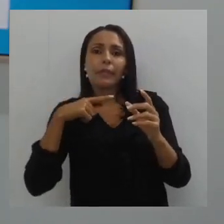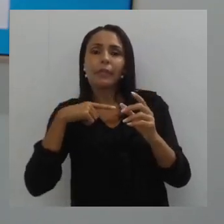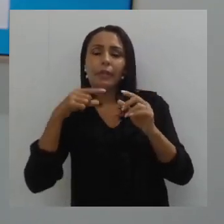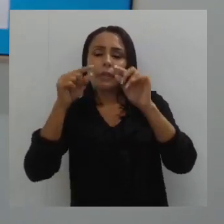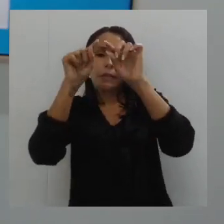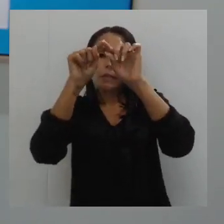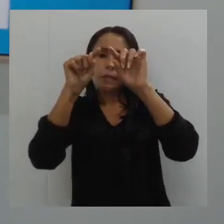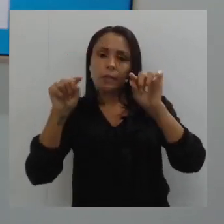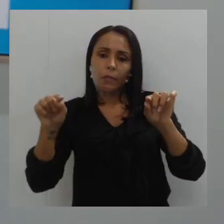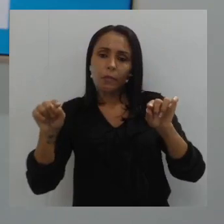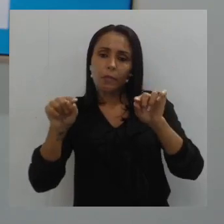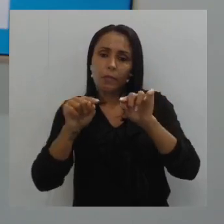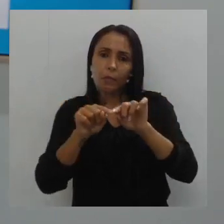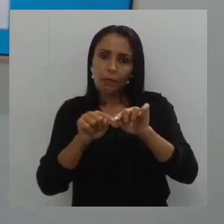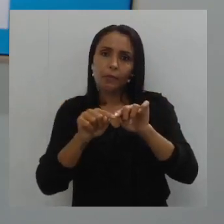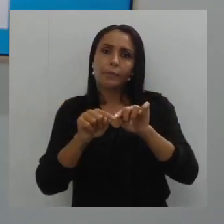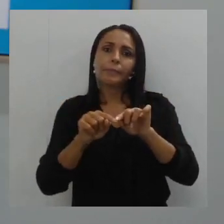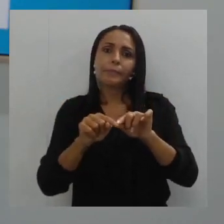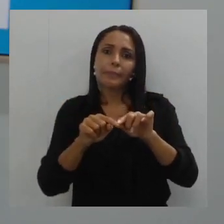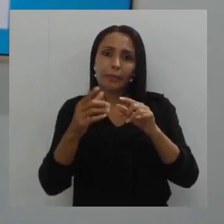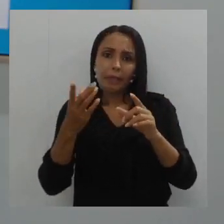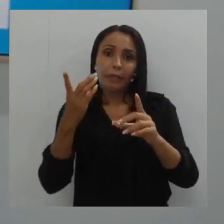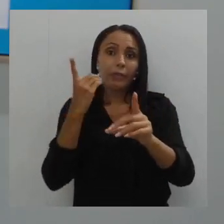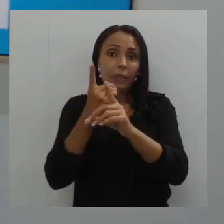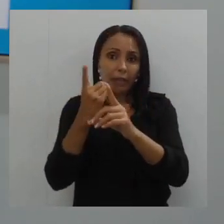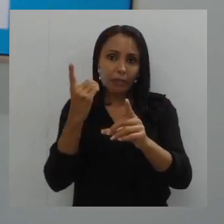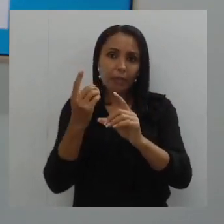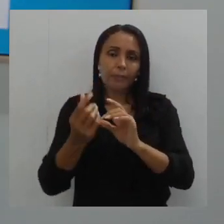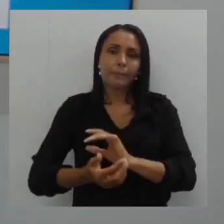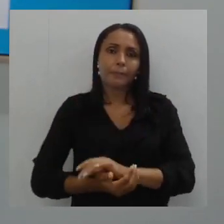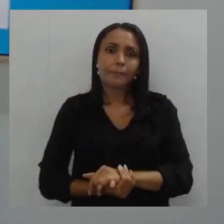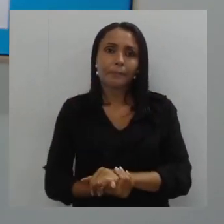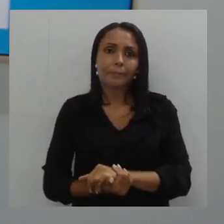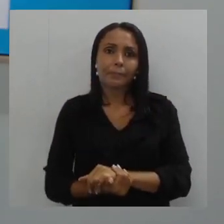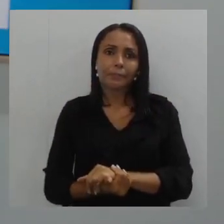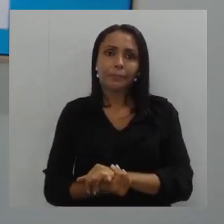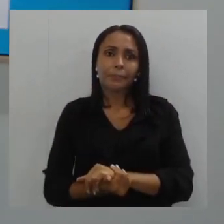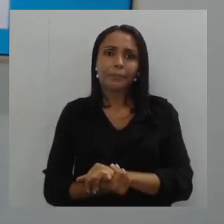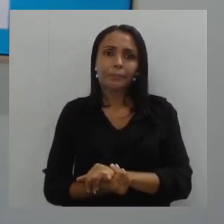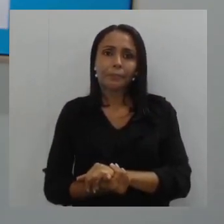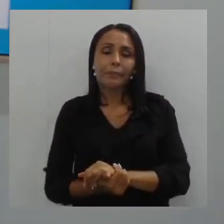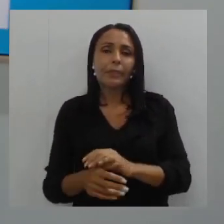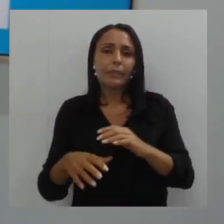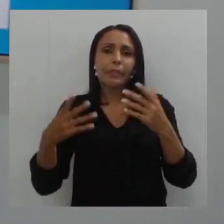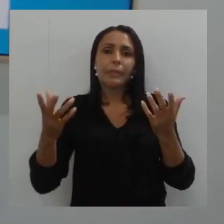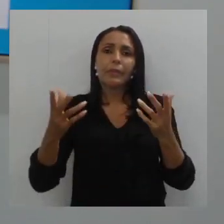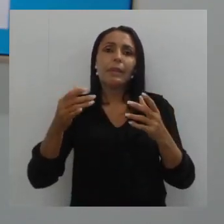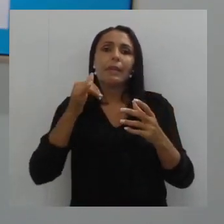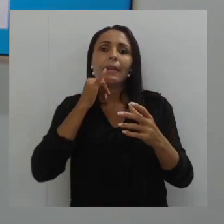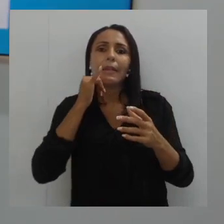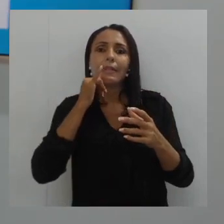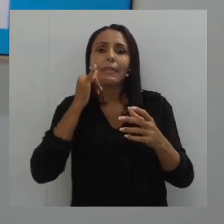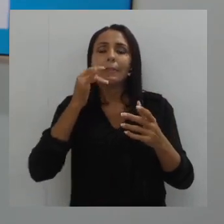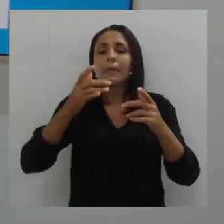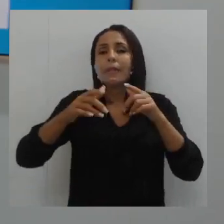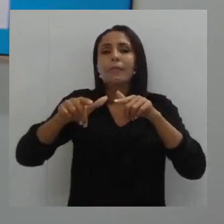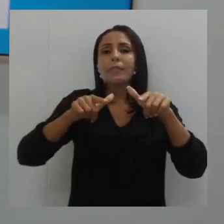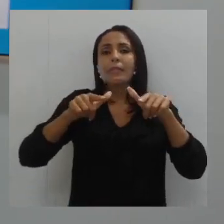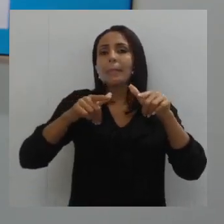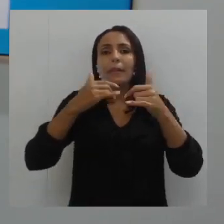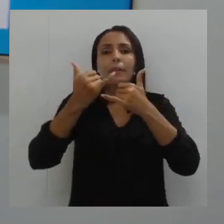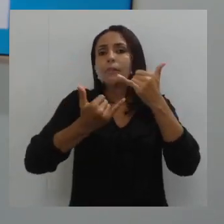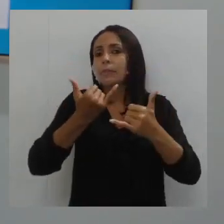ponto que você vai achar o triângulo. Digamos que isso aqui sejam naves espaciais e você esteja trabalhando no